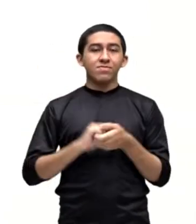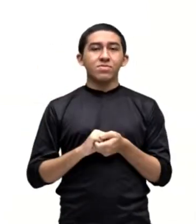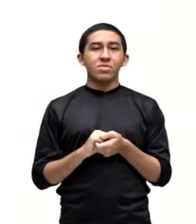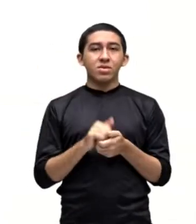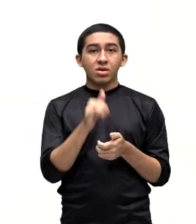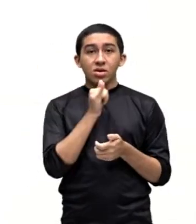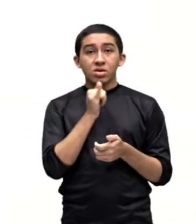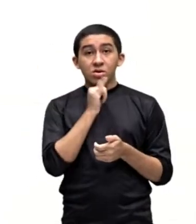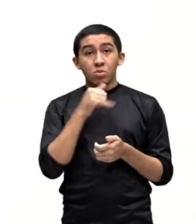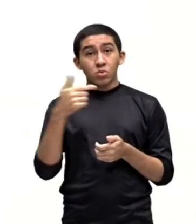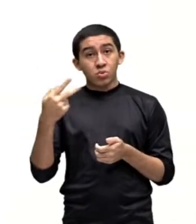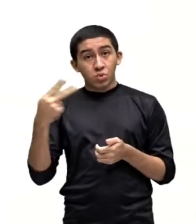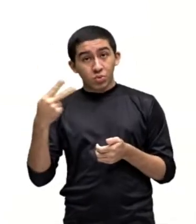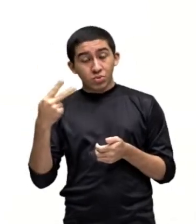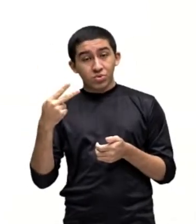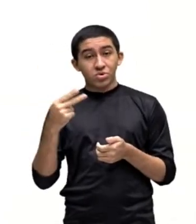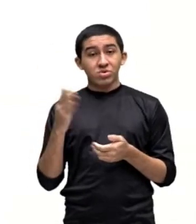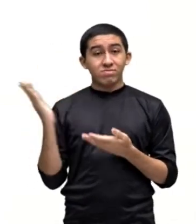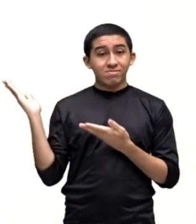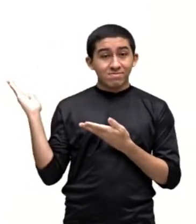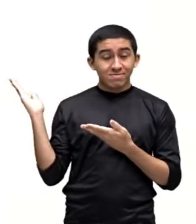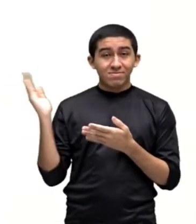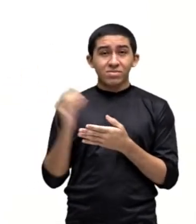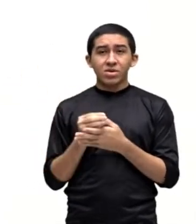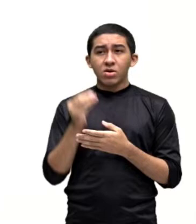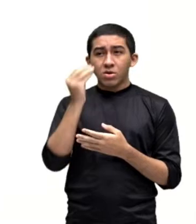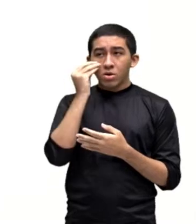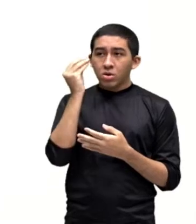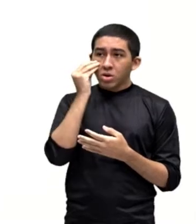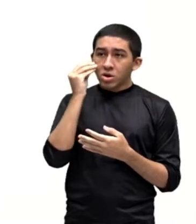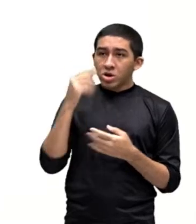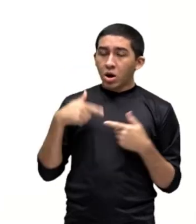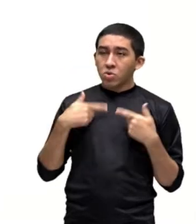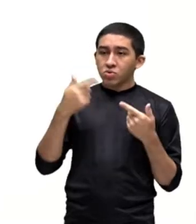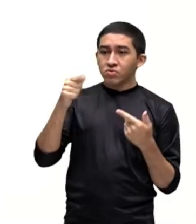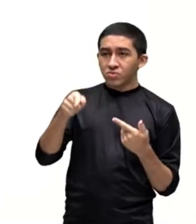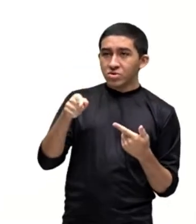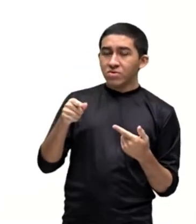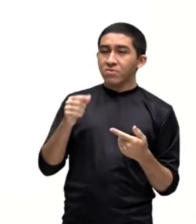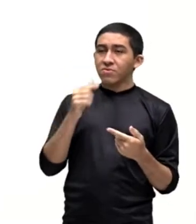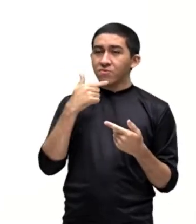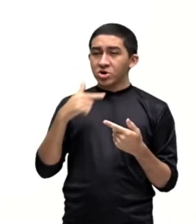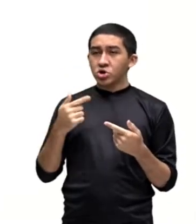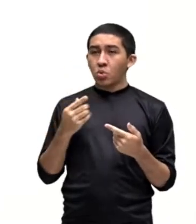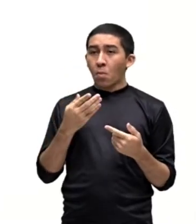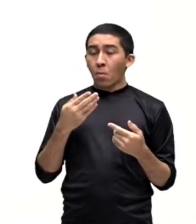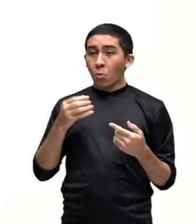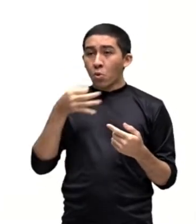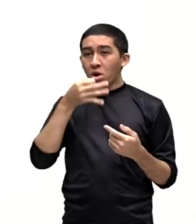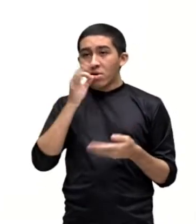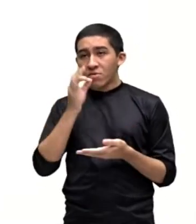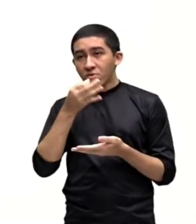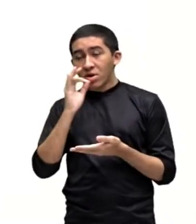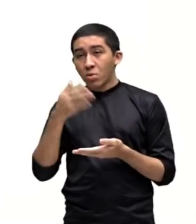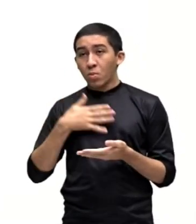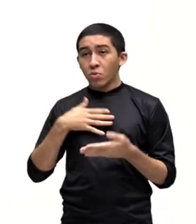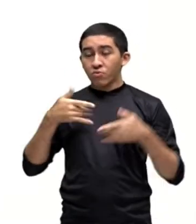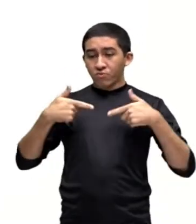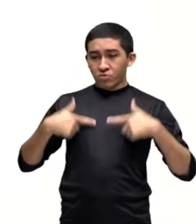exemplo. Veja que bela ação você realizou. Derramou café no meu vestido novo.